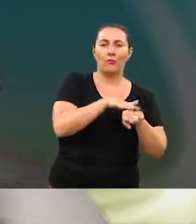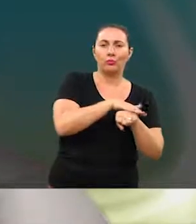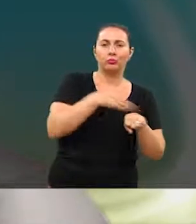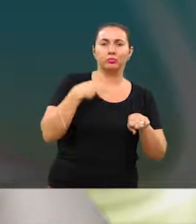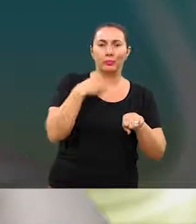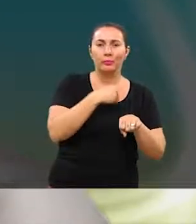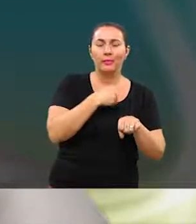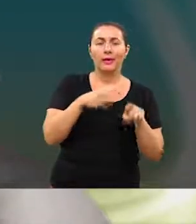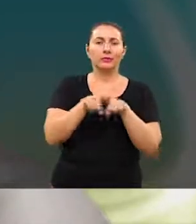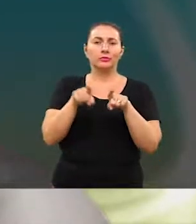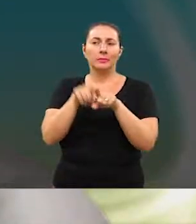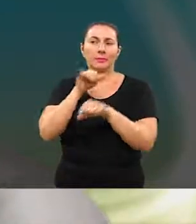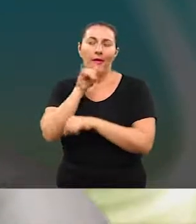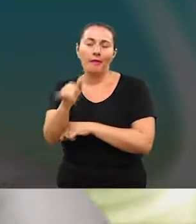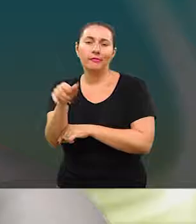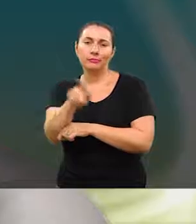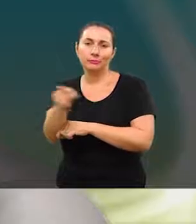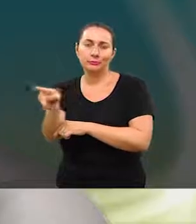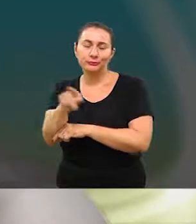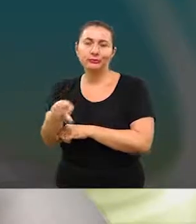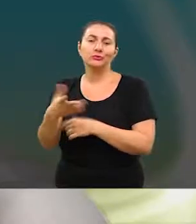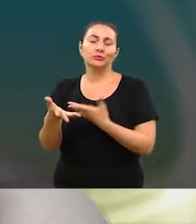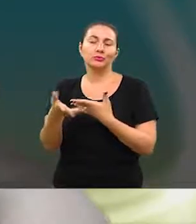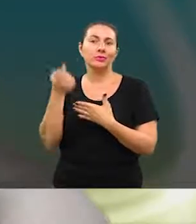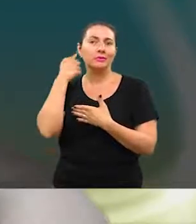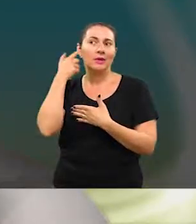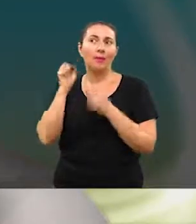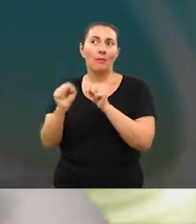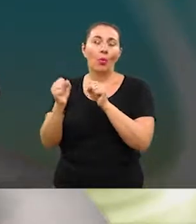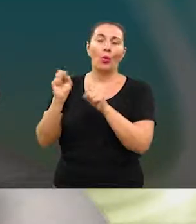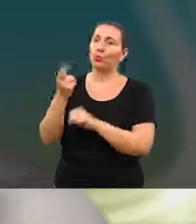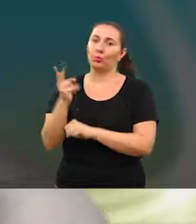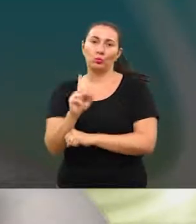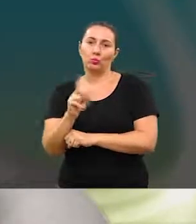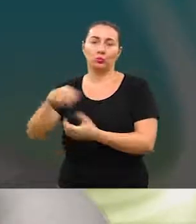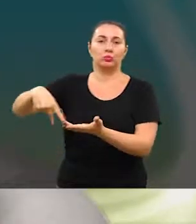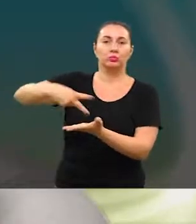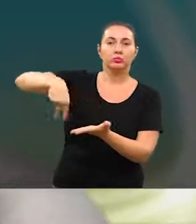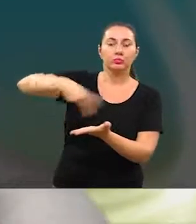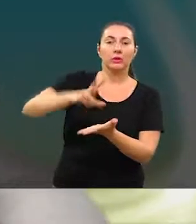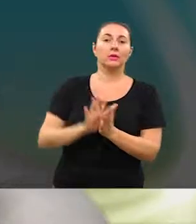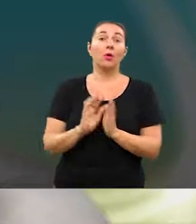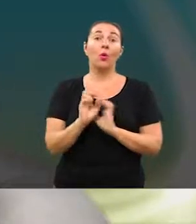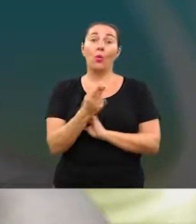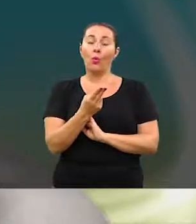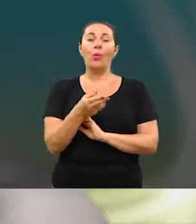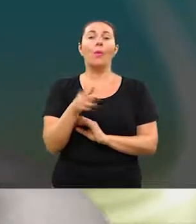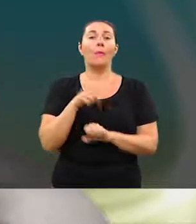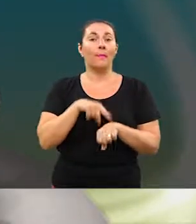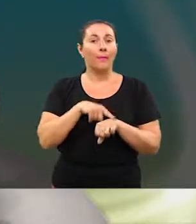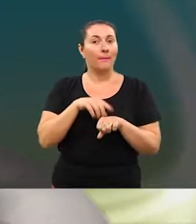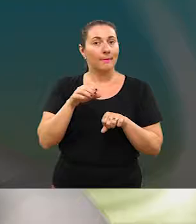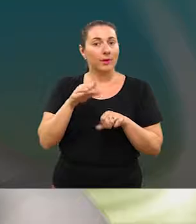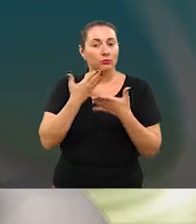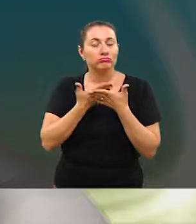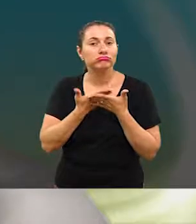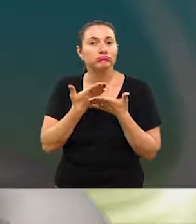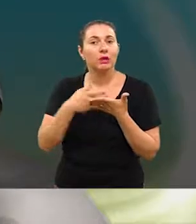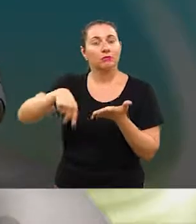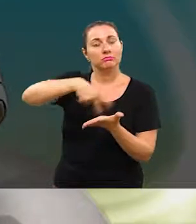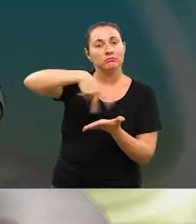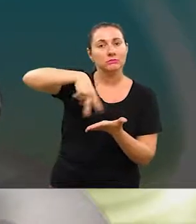para ver se ela pode praticar esse tipo de dança que ela está pensando. Se não, durante as aulas, de repente, essa pessoa